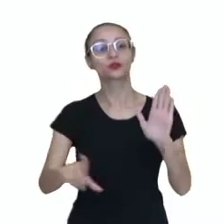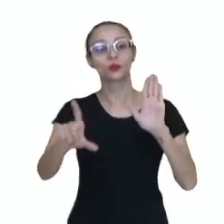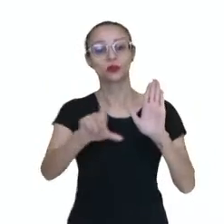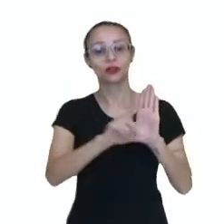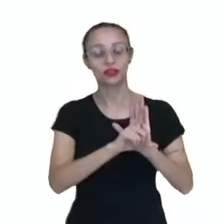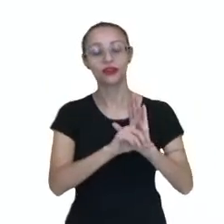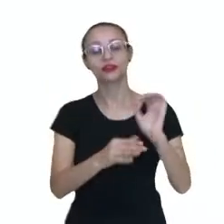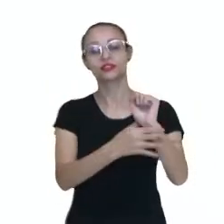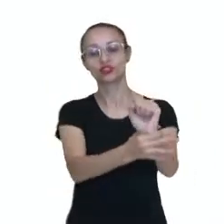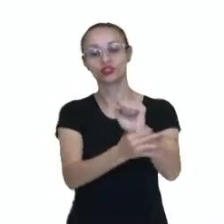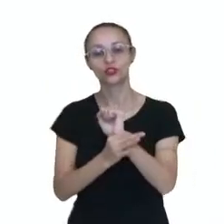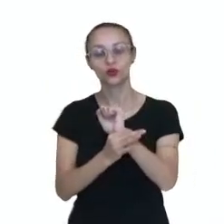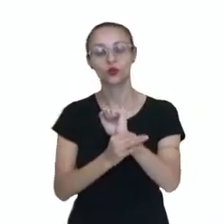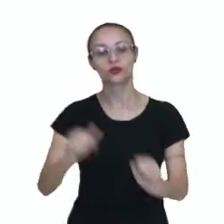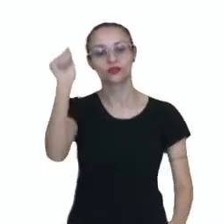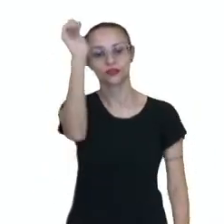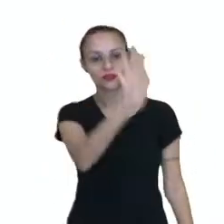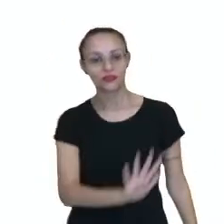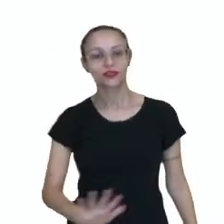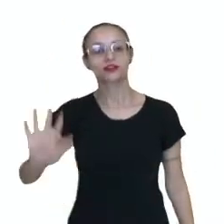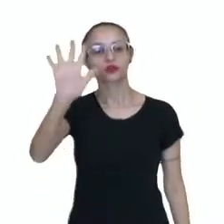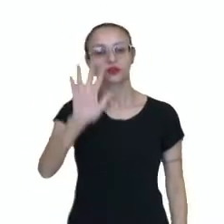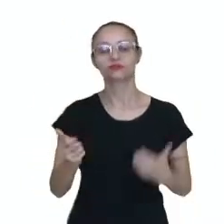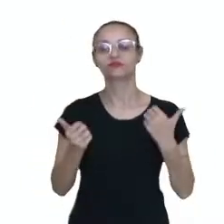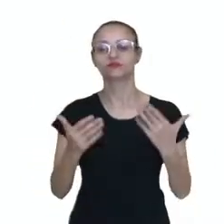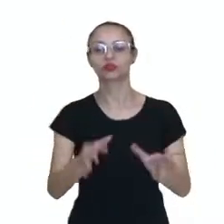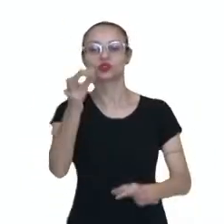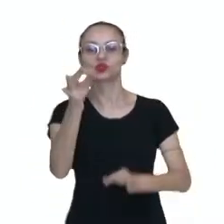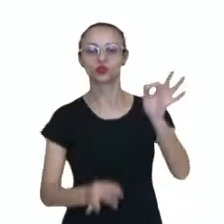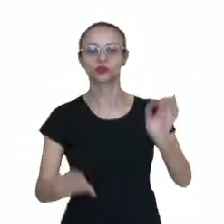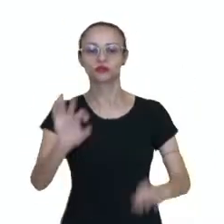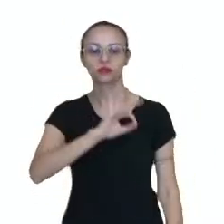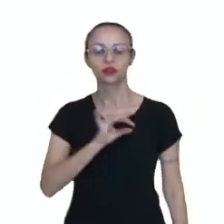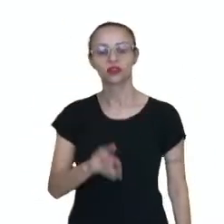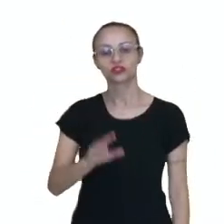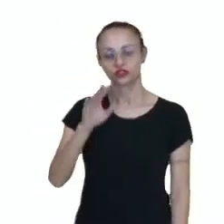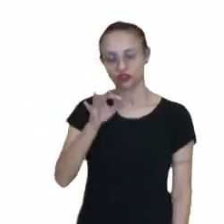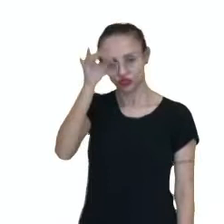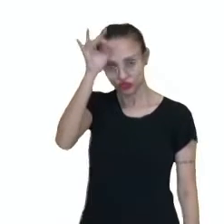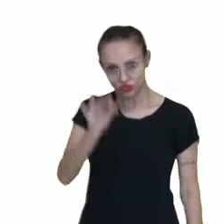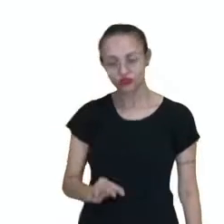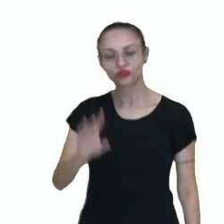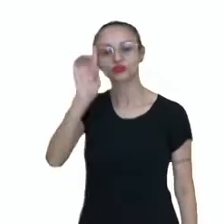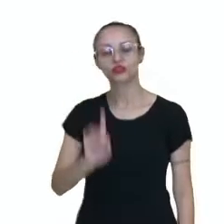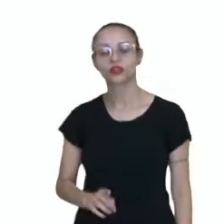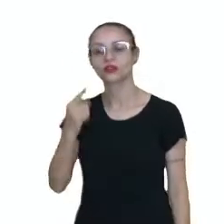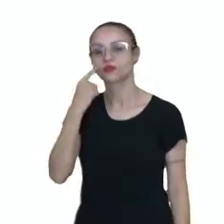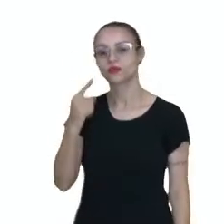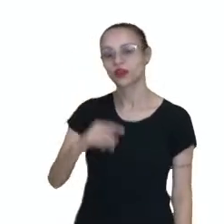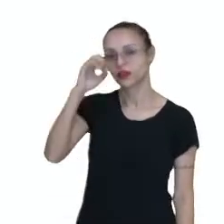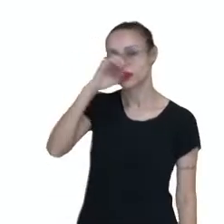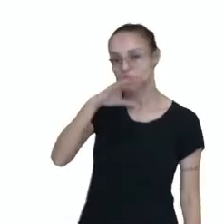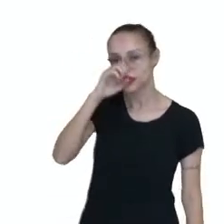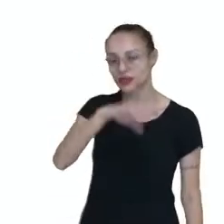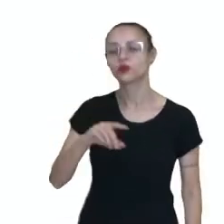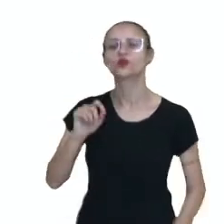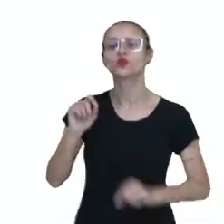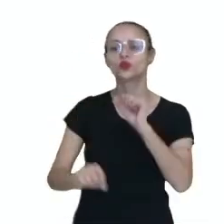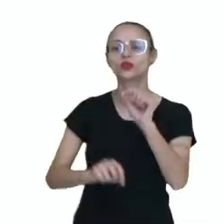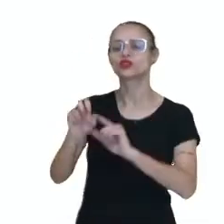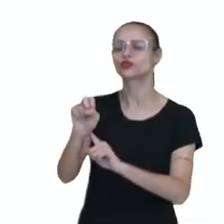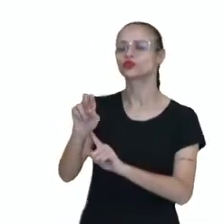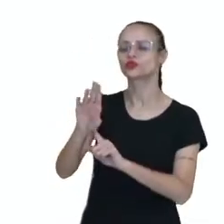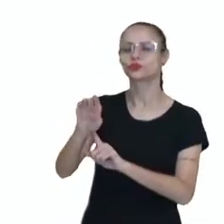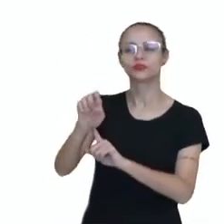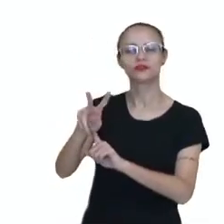Segurança Nacional, que conferia à Justiça Militar o direito de julgar os crimes de subversão. O que era uma pessoa